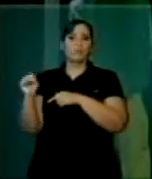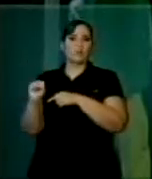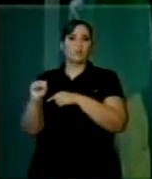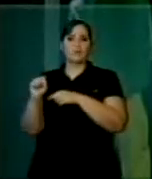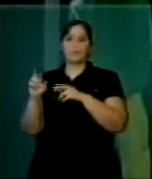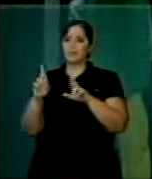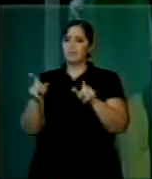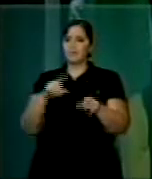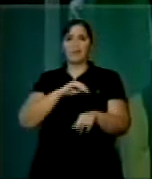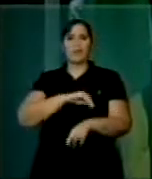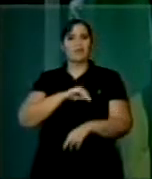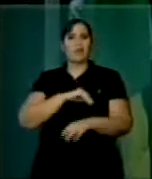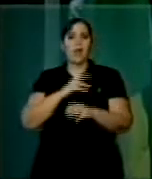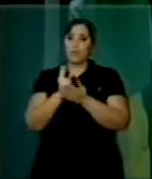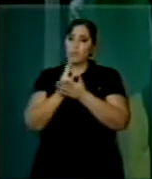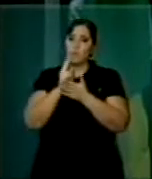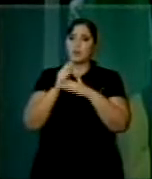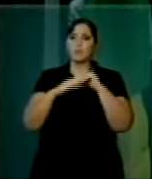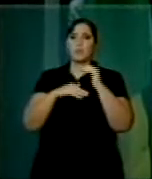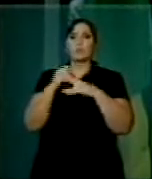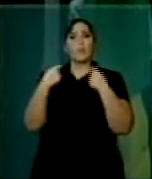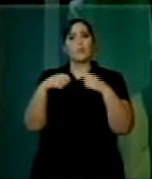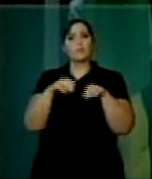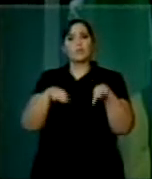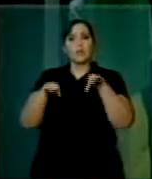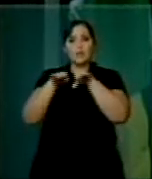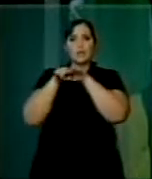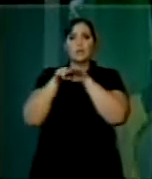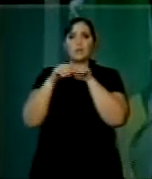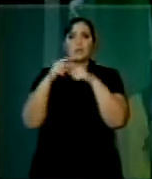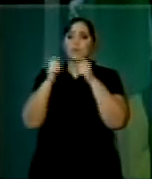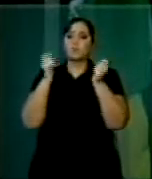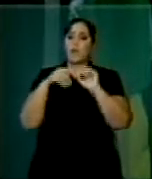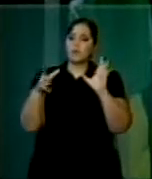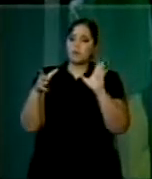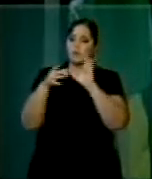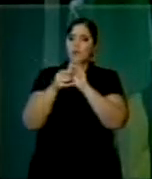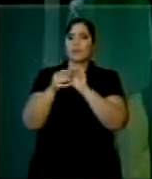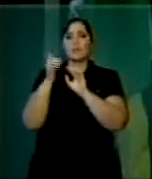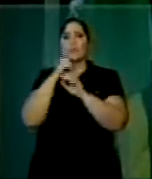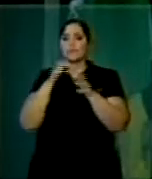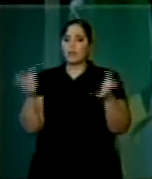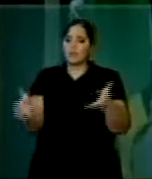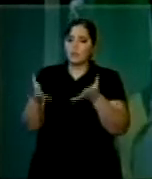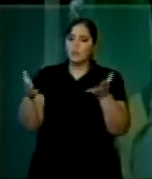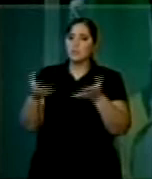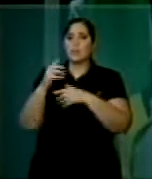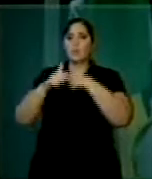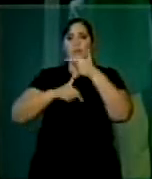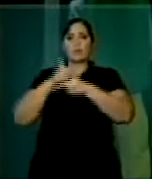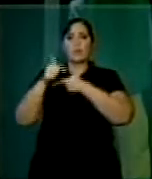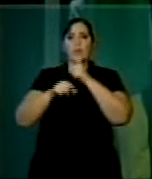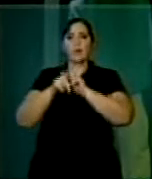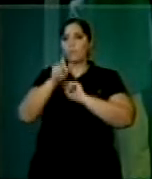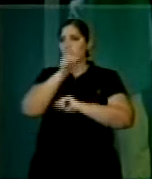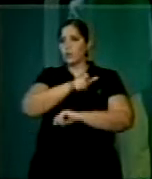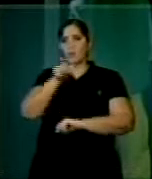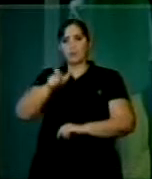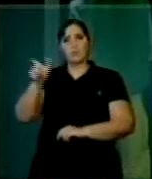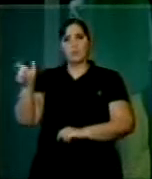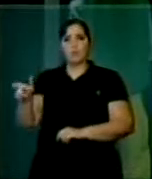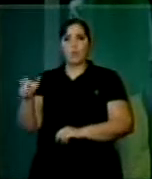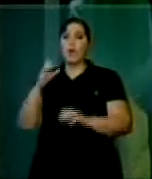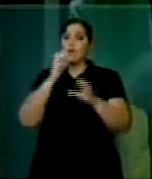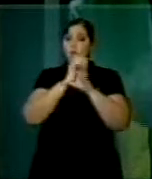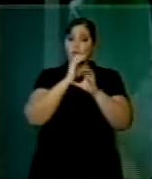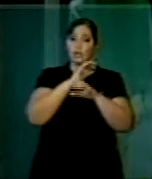ser equilibrado, para que haja uma integração de fato que leve em conta o trabalho e a mão de obra que cada um faz. O que o engenheiro da